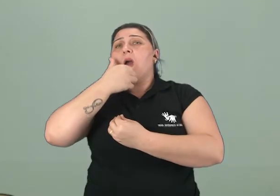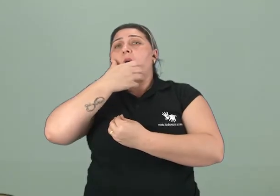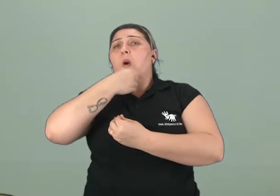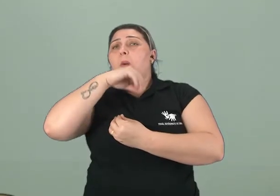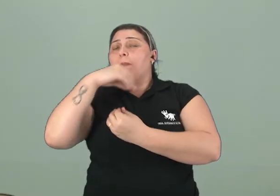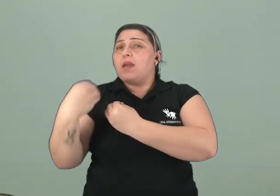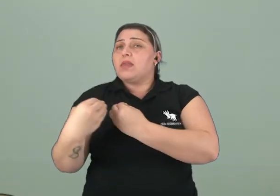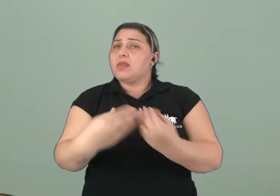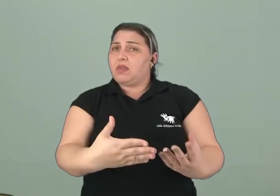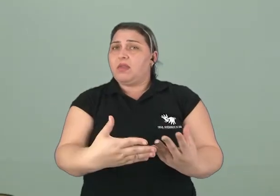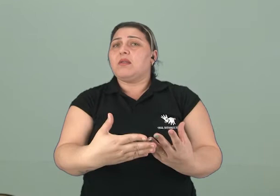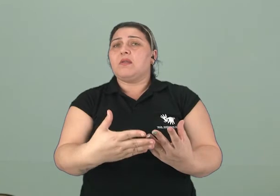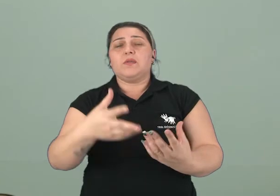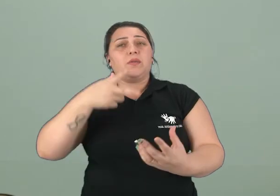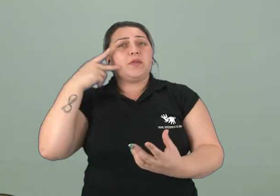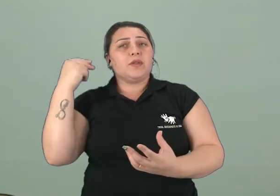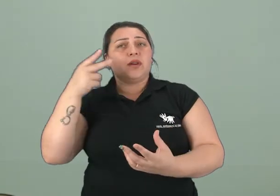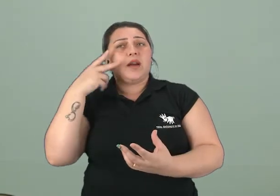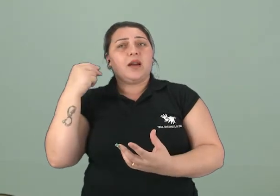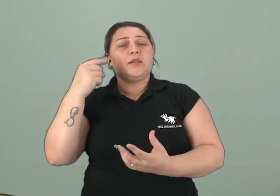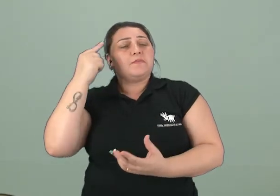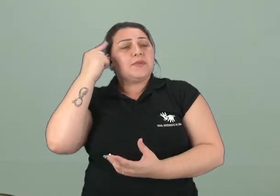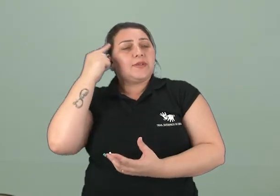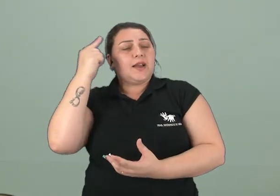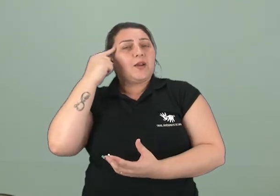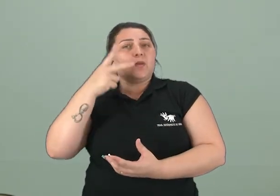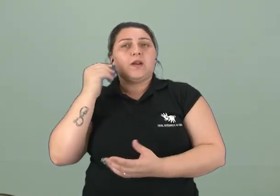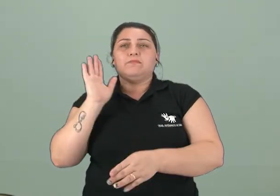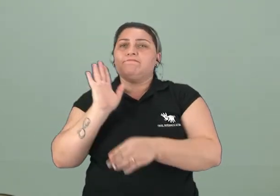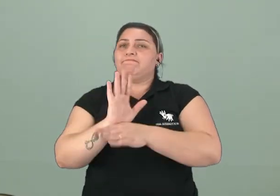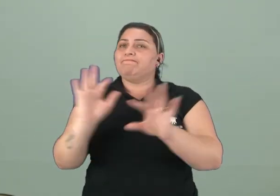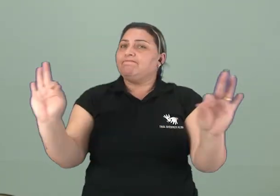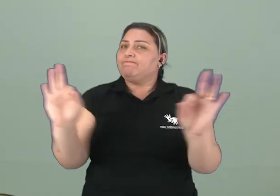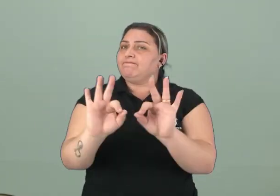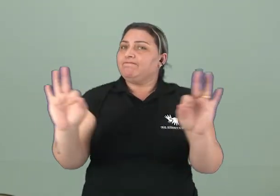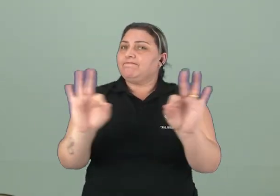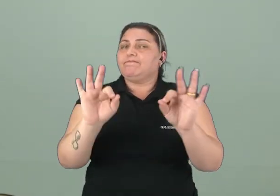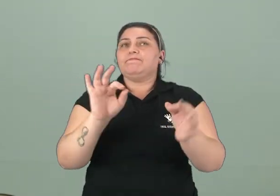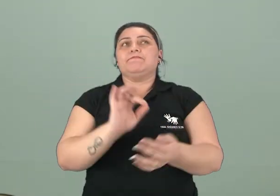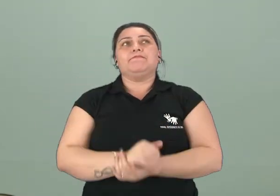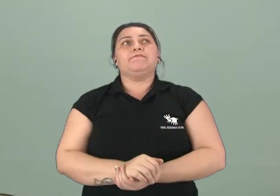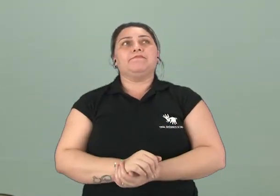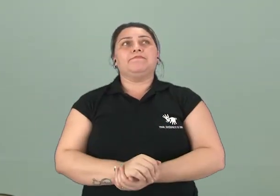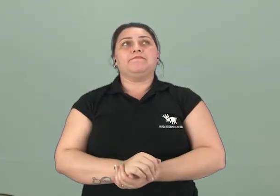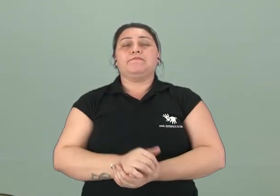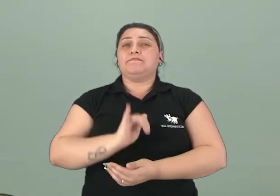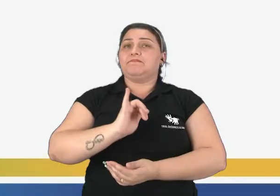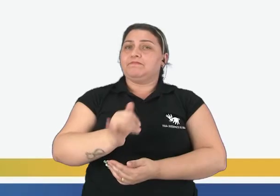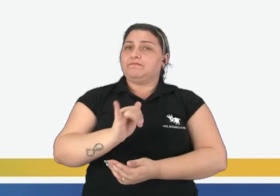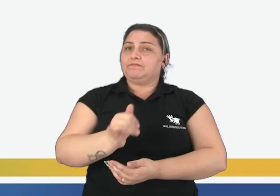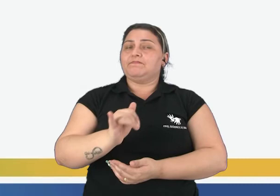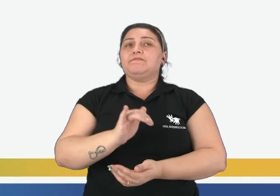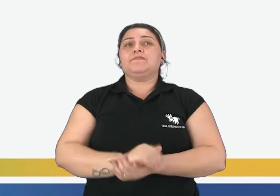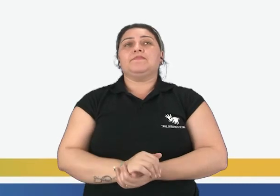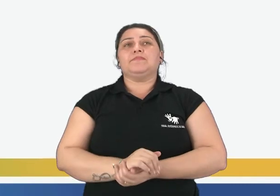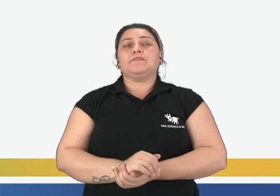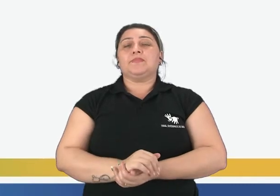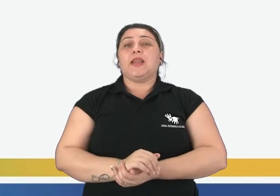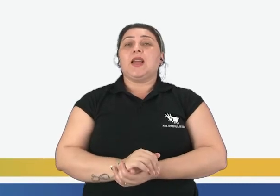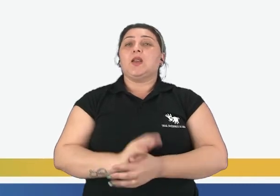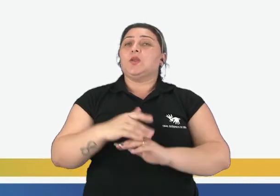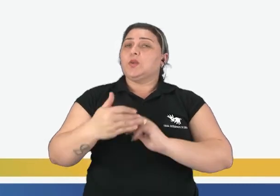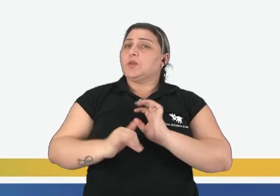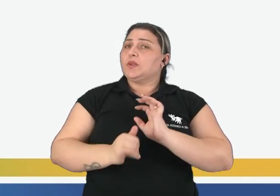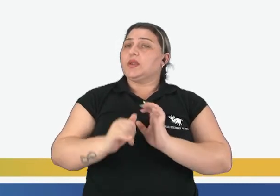porque ele achou que o gato não ia servir de nada tá é isso é o ponto de conflito todo